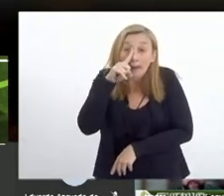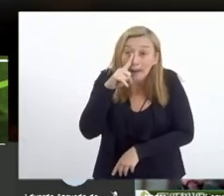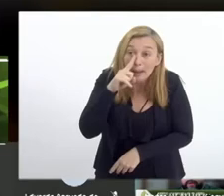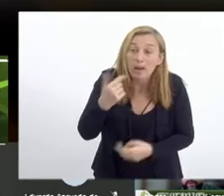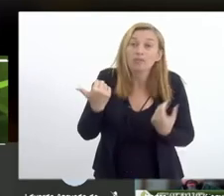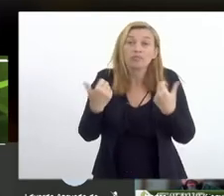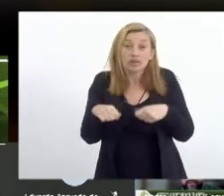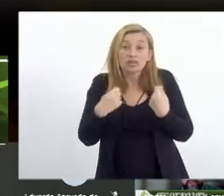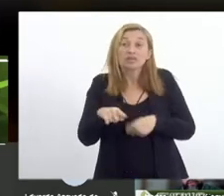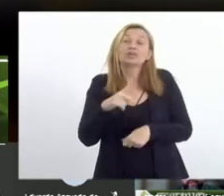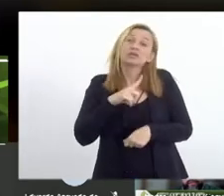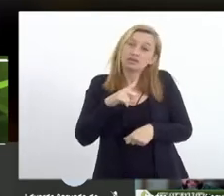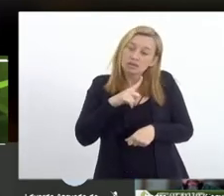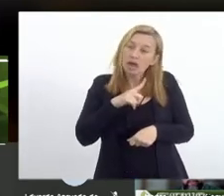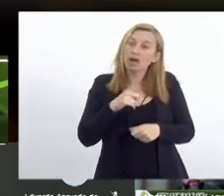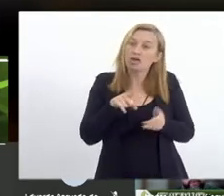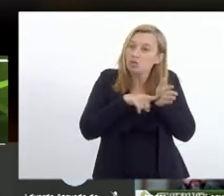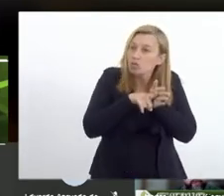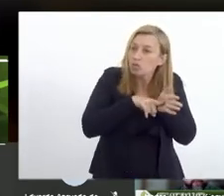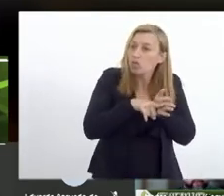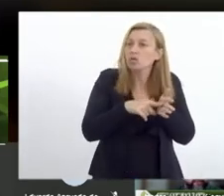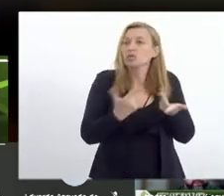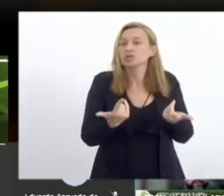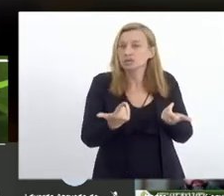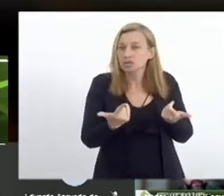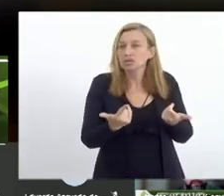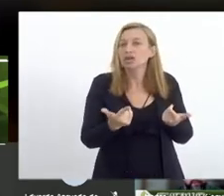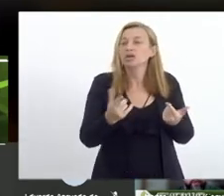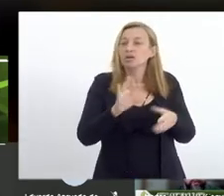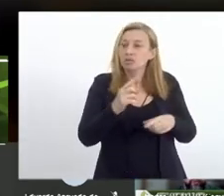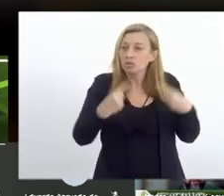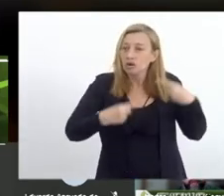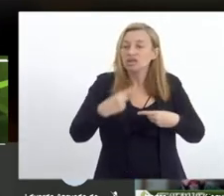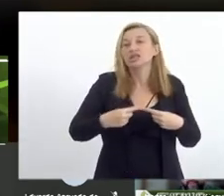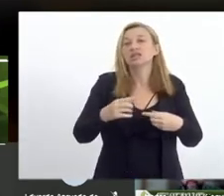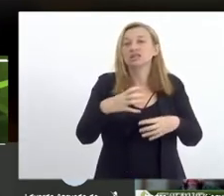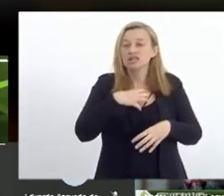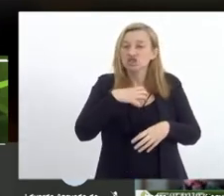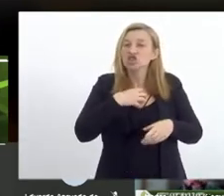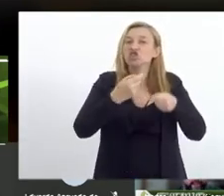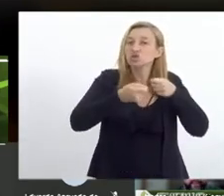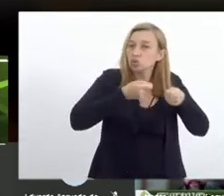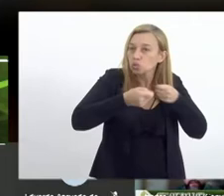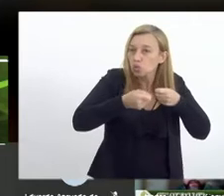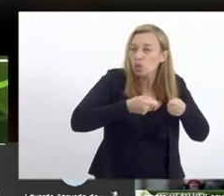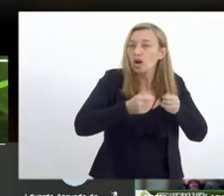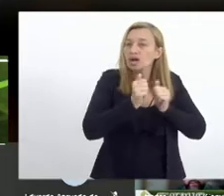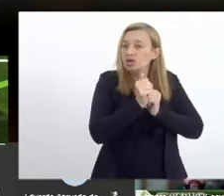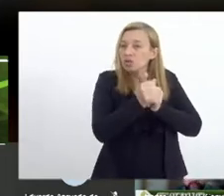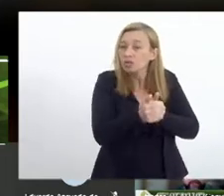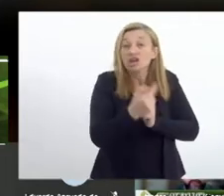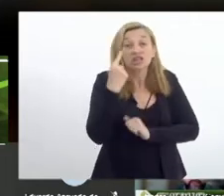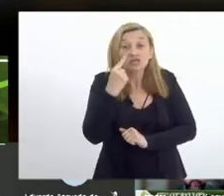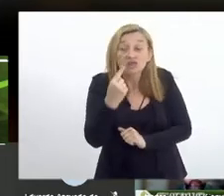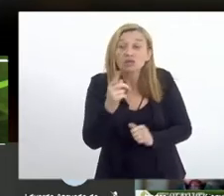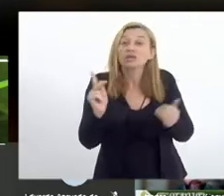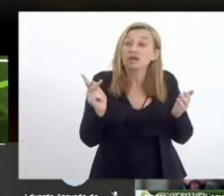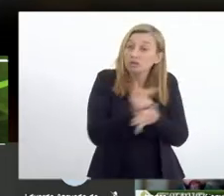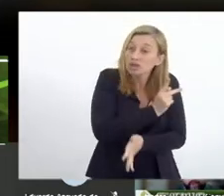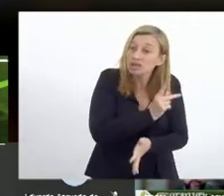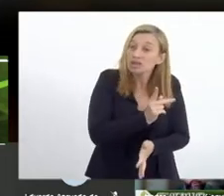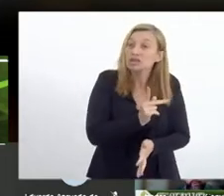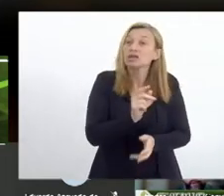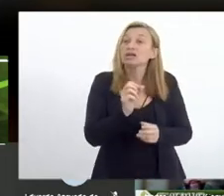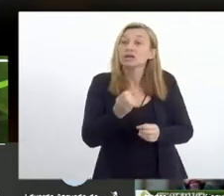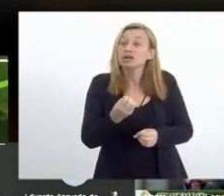haja uma interferência política nesse sentido de controlar, de acompanhar, de ver o que está sendo feito para que